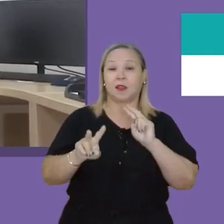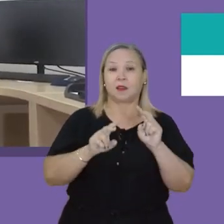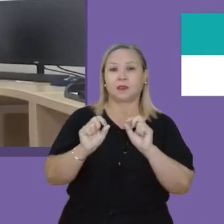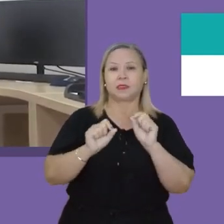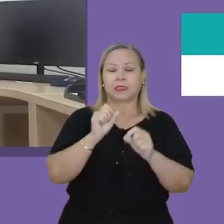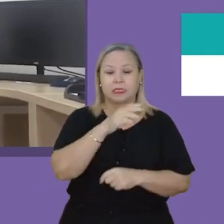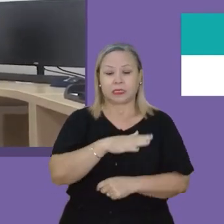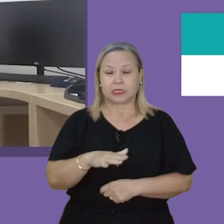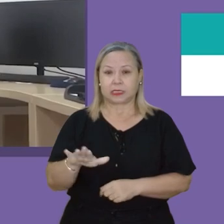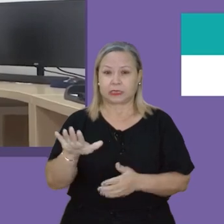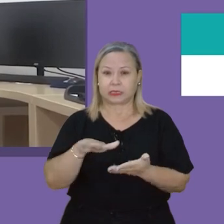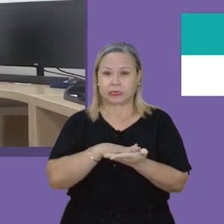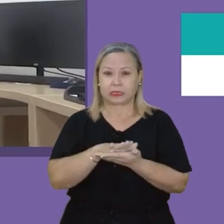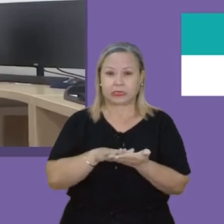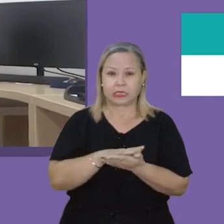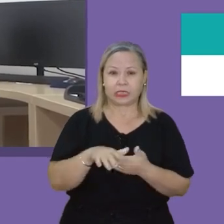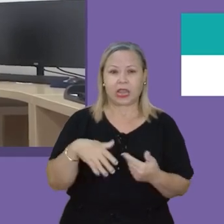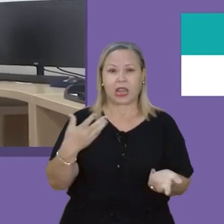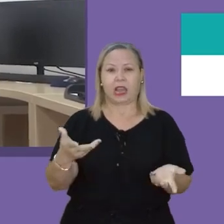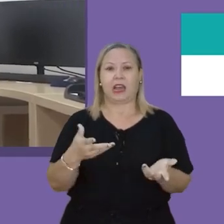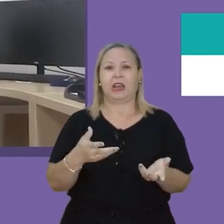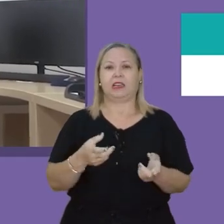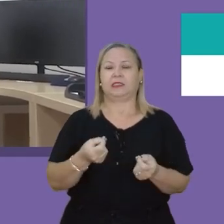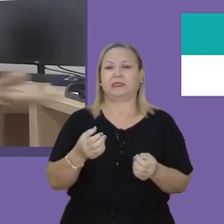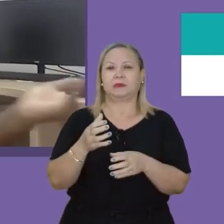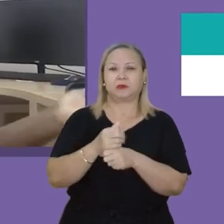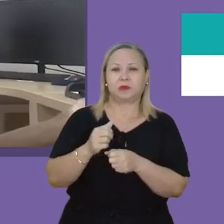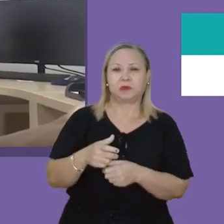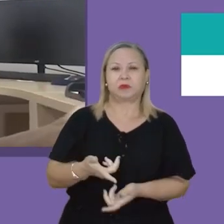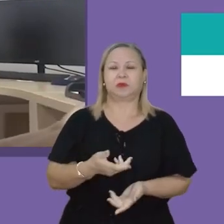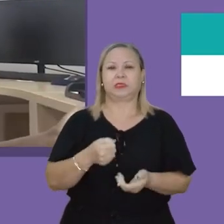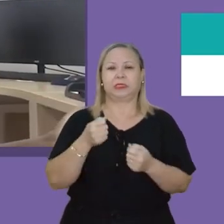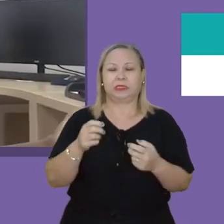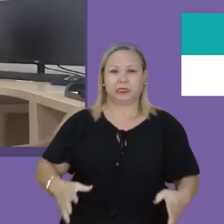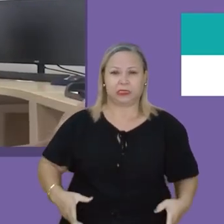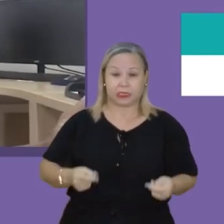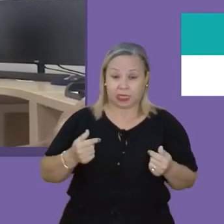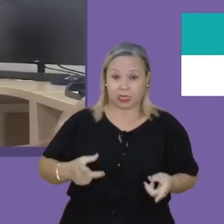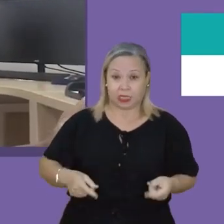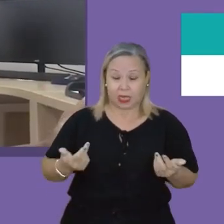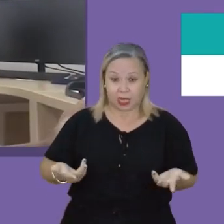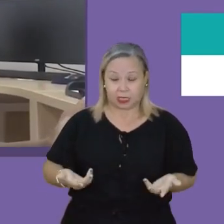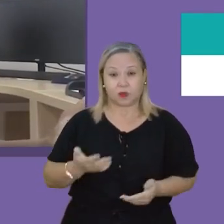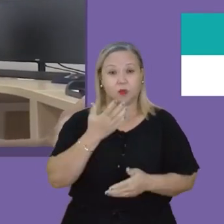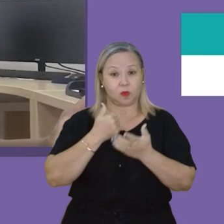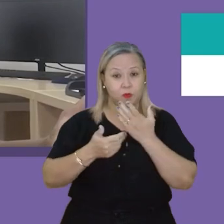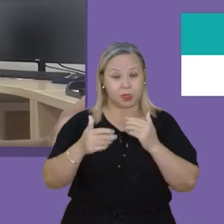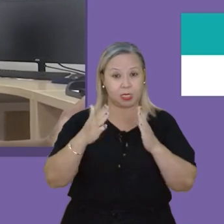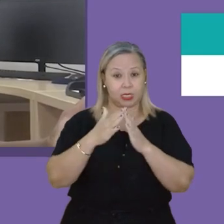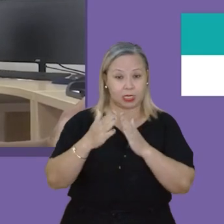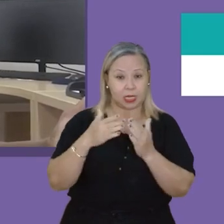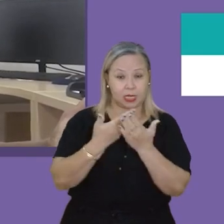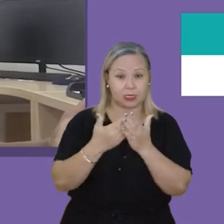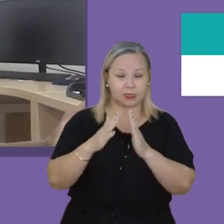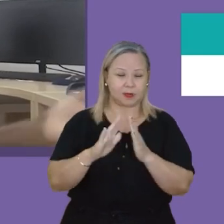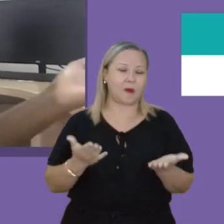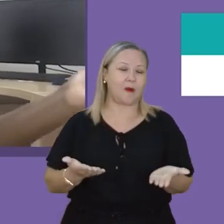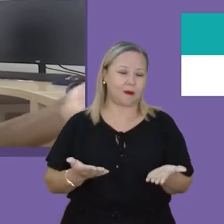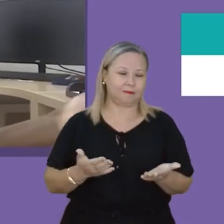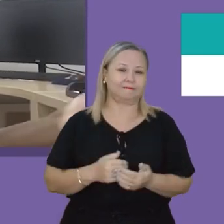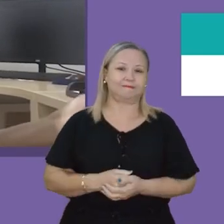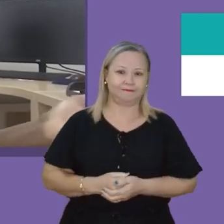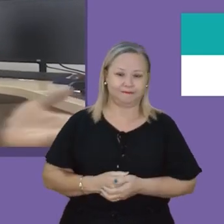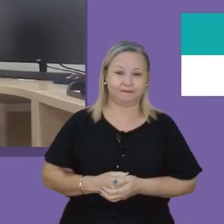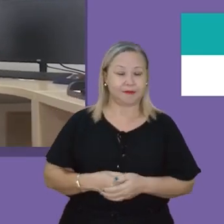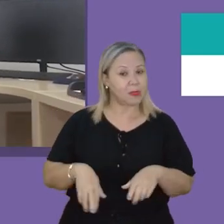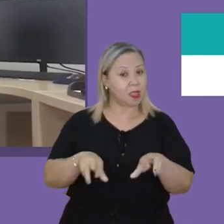nada. Comida, casa, escola. Para onde foram aquelas crianças com 6 anos? A